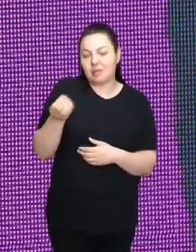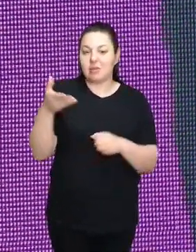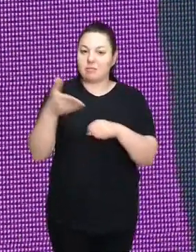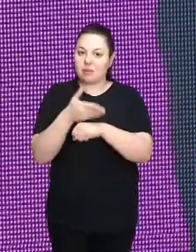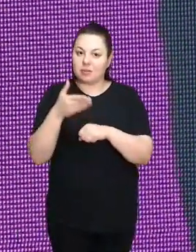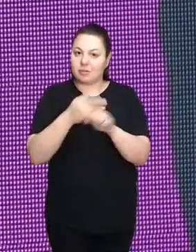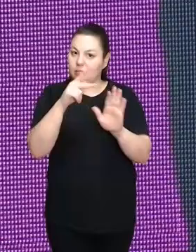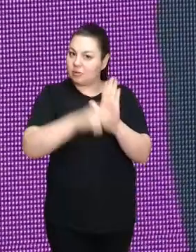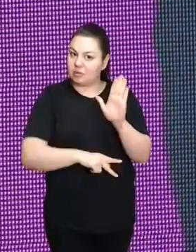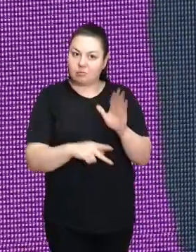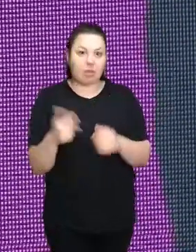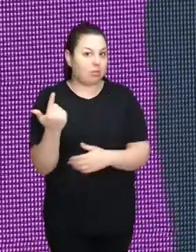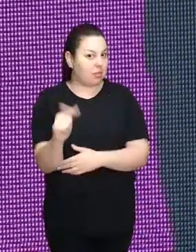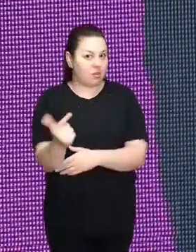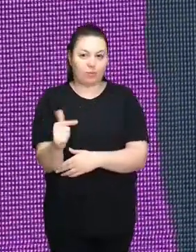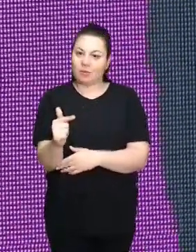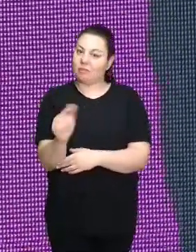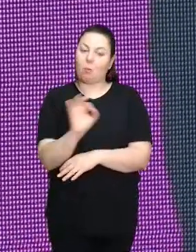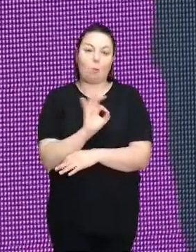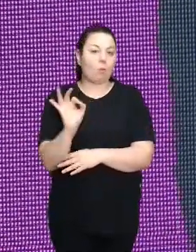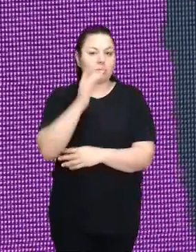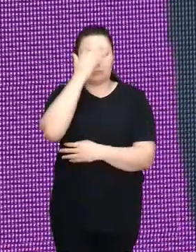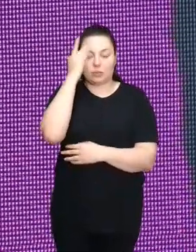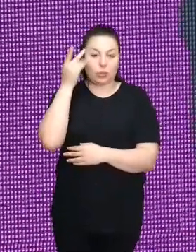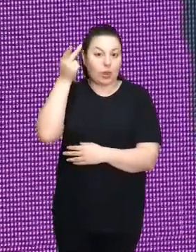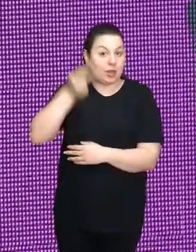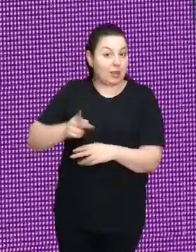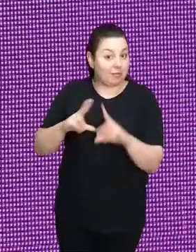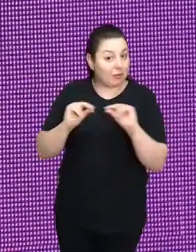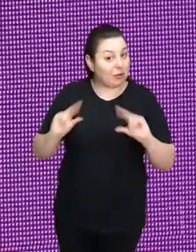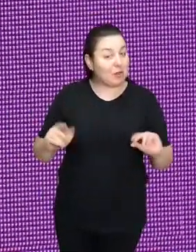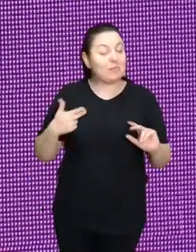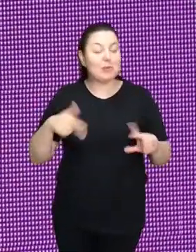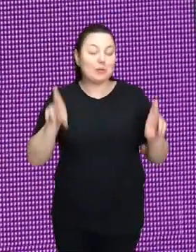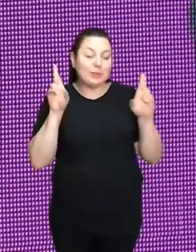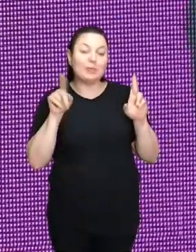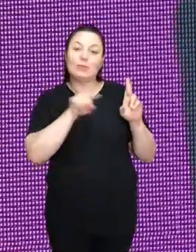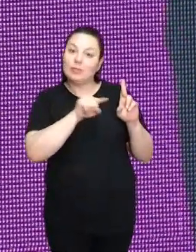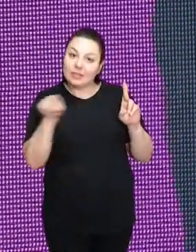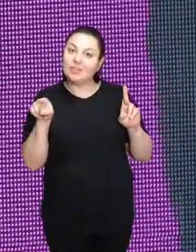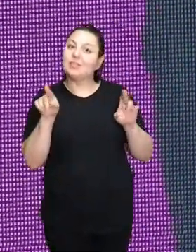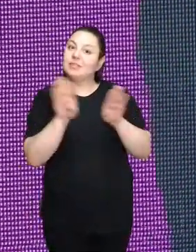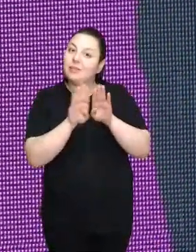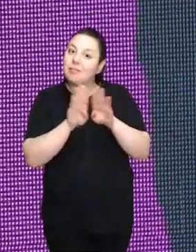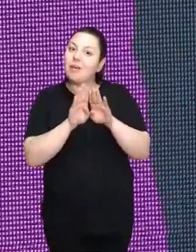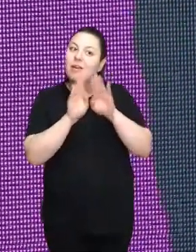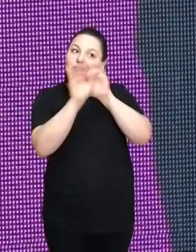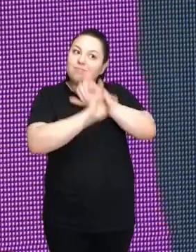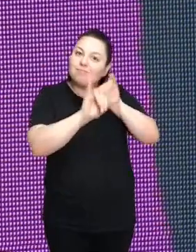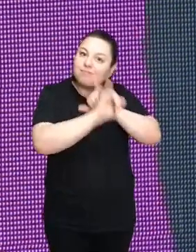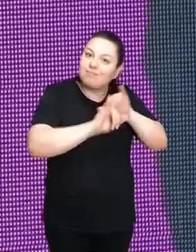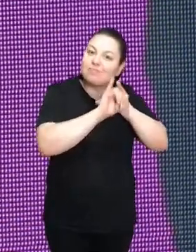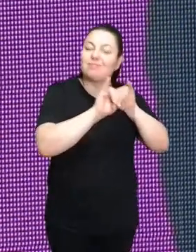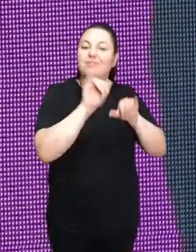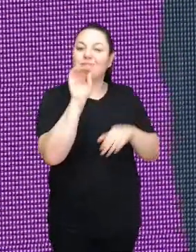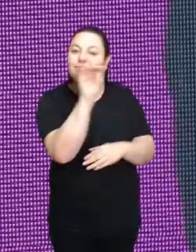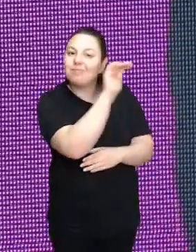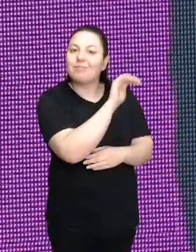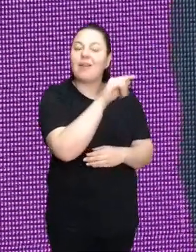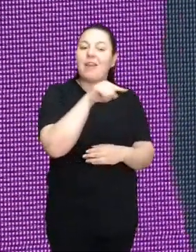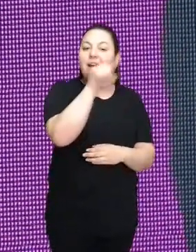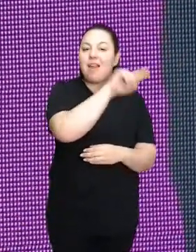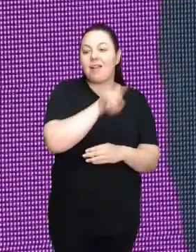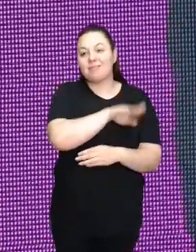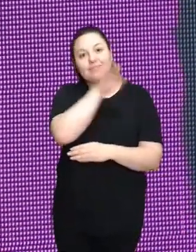Florianópolis participando do projeto. Então, eu conto com vocês para compartilhar e enxergarem outras senhoras para elas entrarem. E